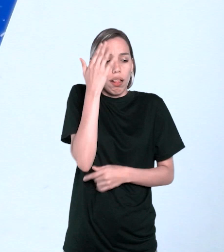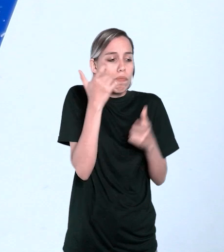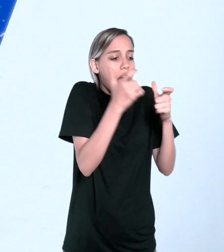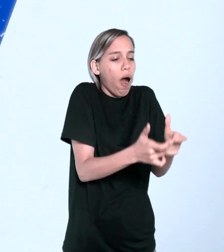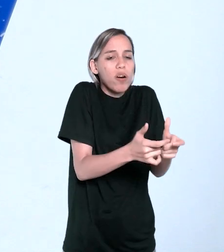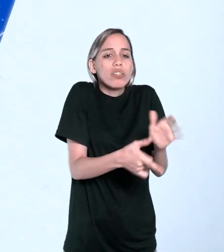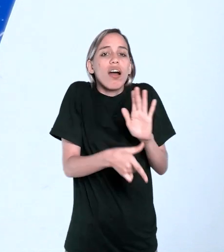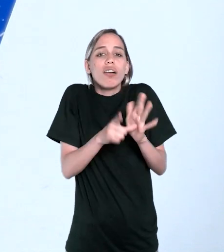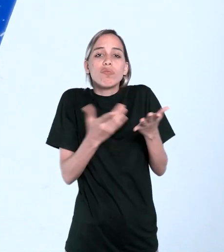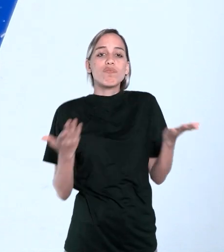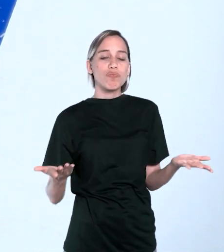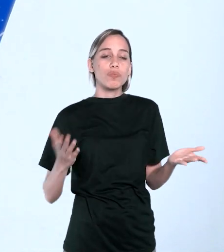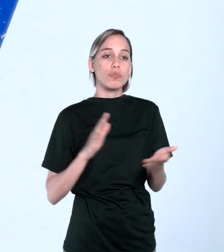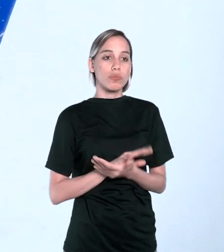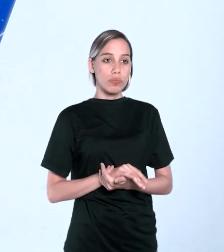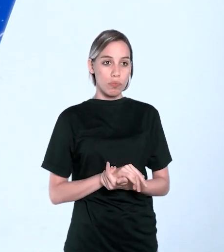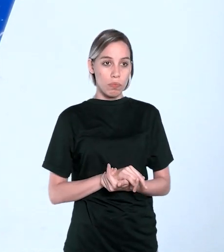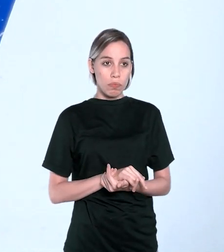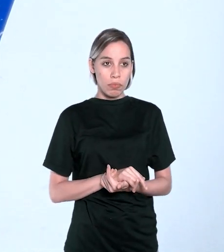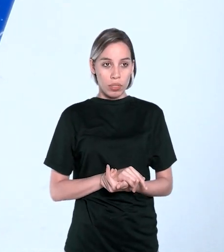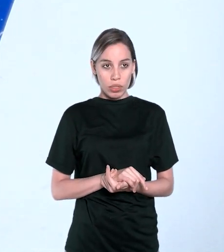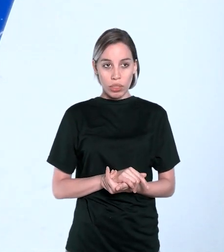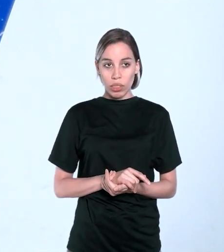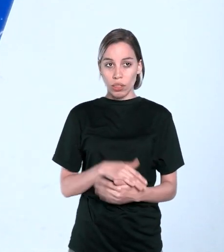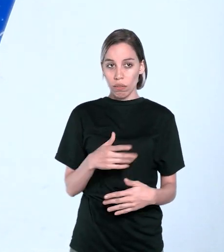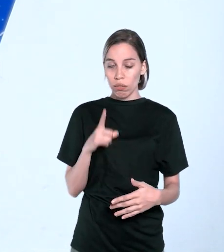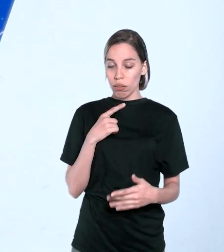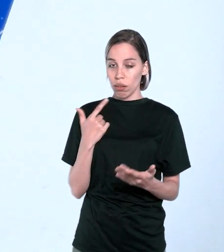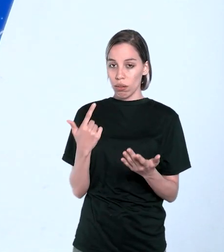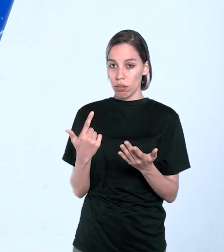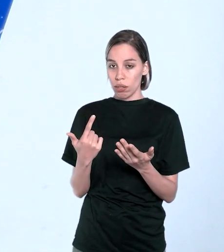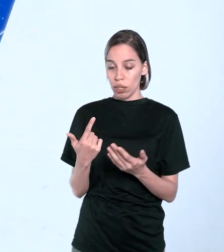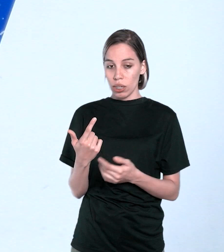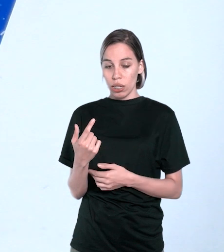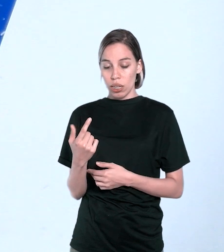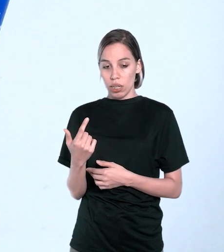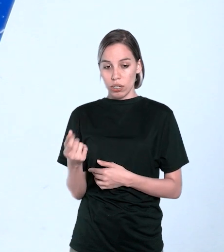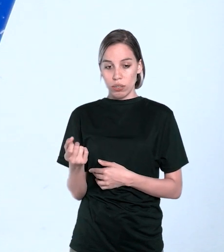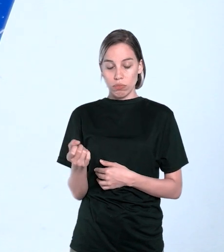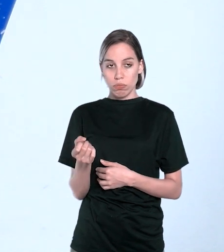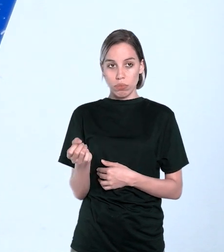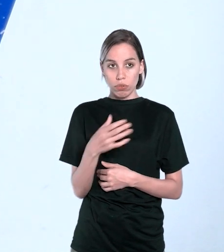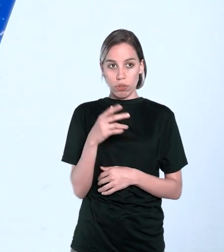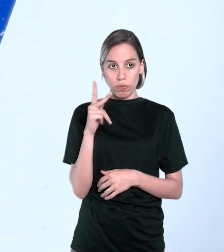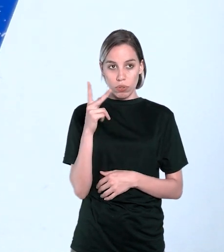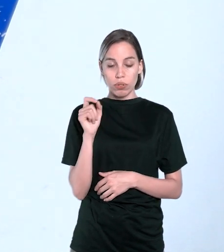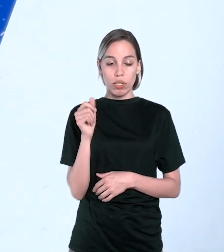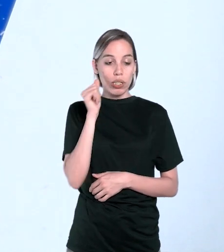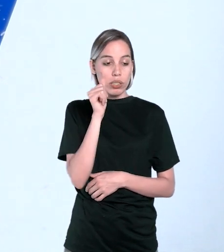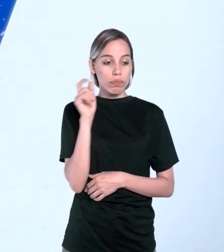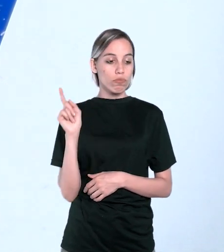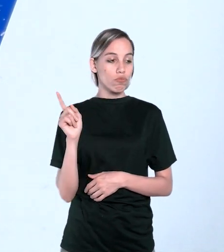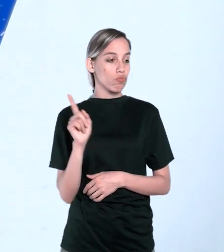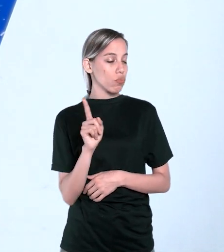que ela chega do Brasil, da Europa, e ela nunca não tem ideia de onde ela está, no Rio de Janeiro, né? E depois de alguns dias no